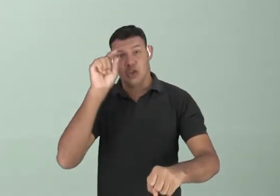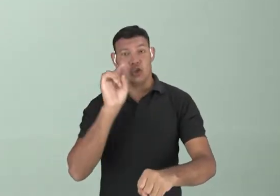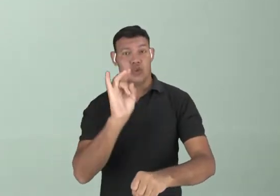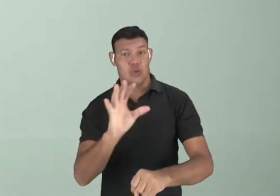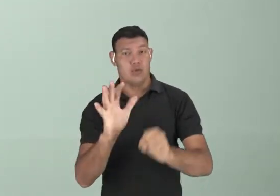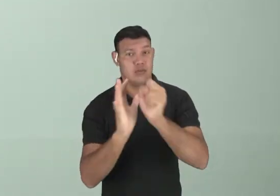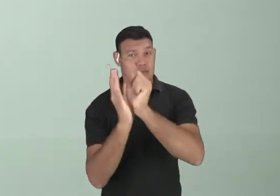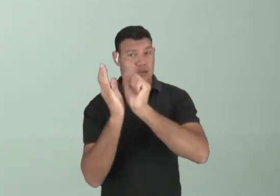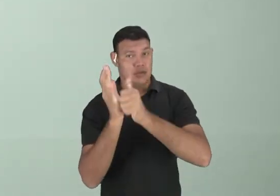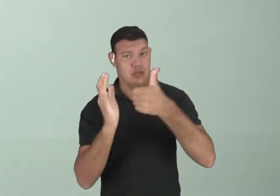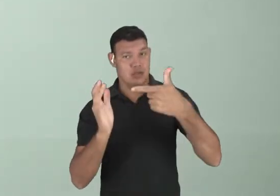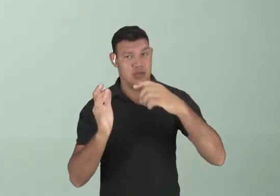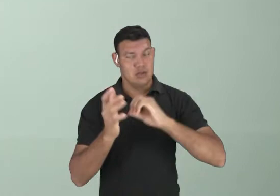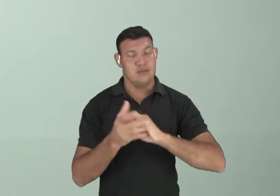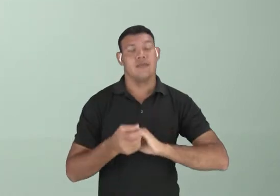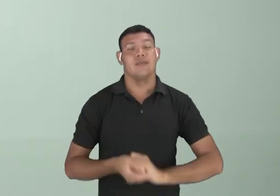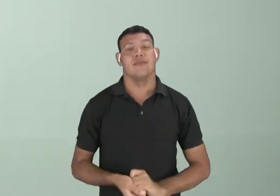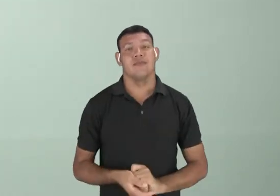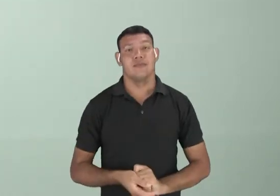passo.